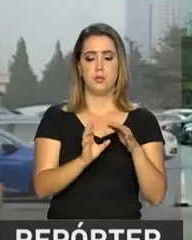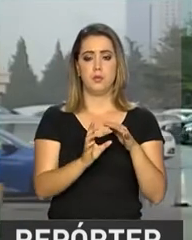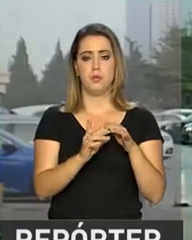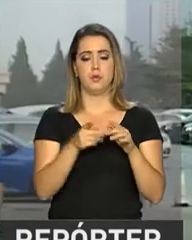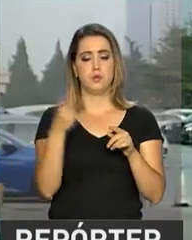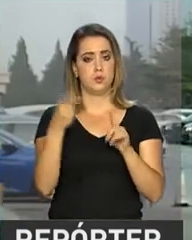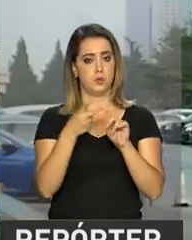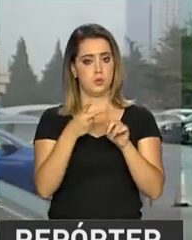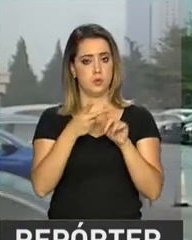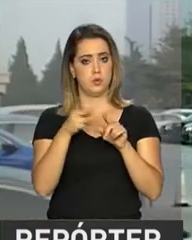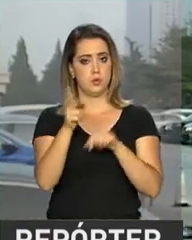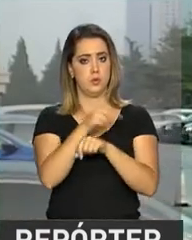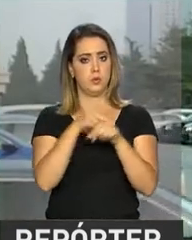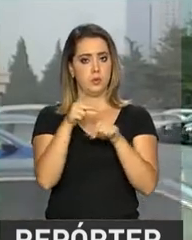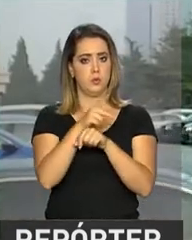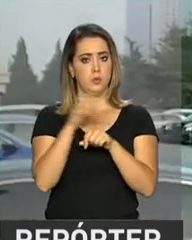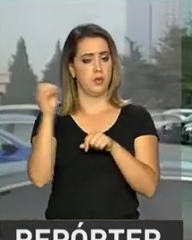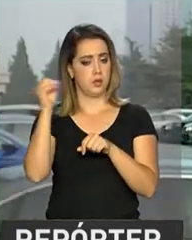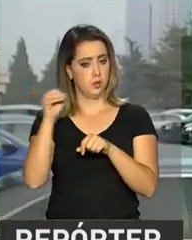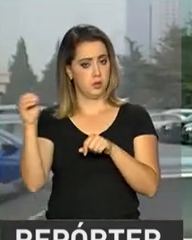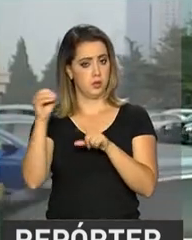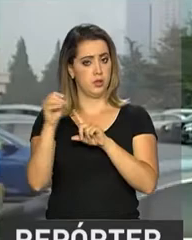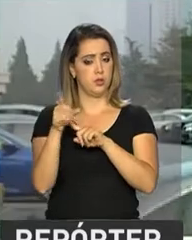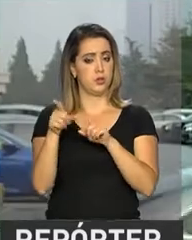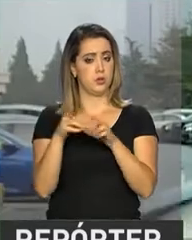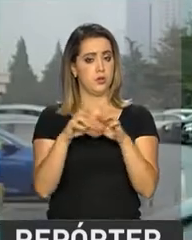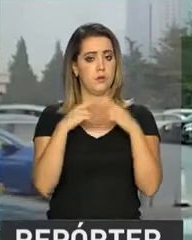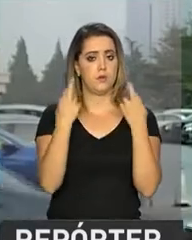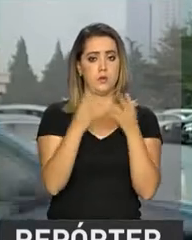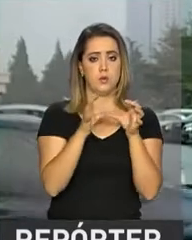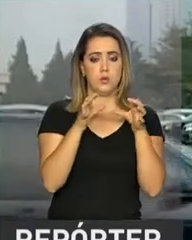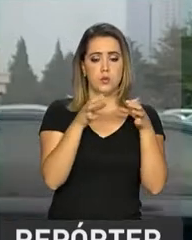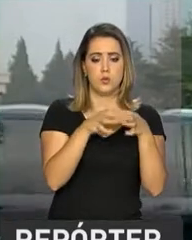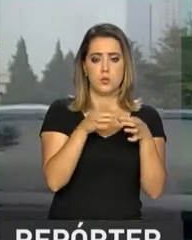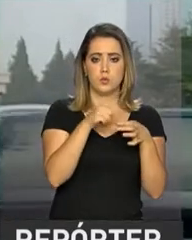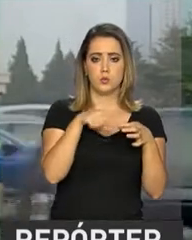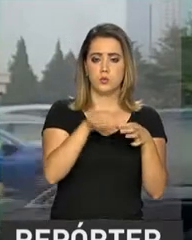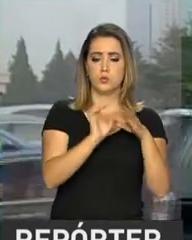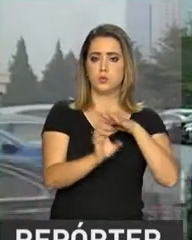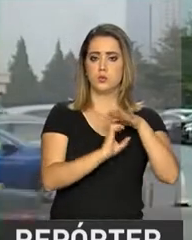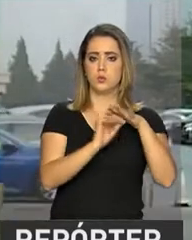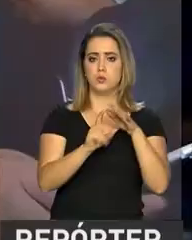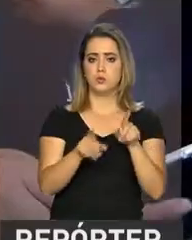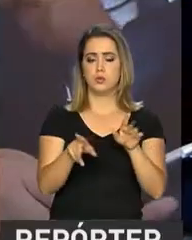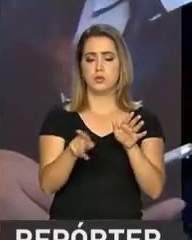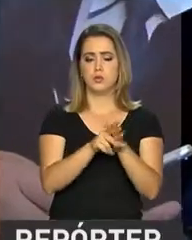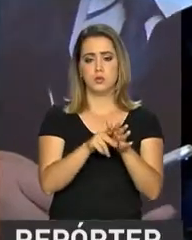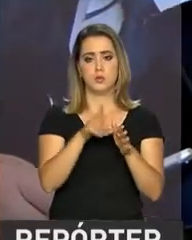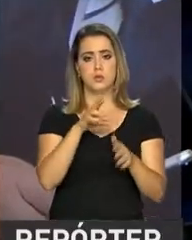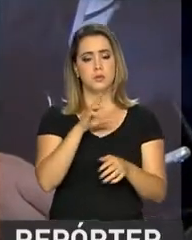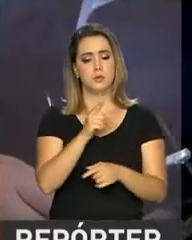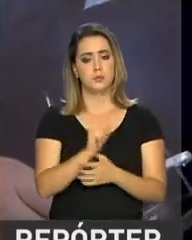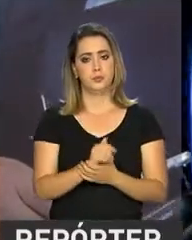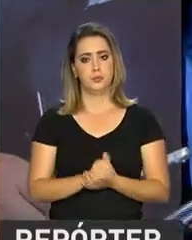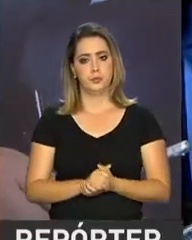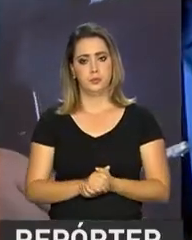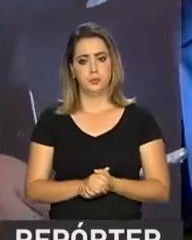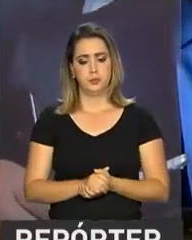empresários locais que sinalizaram a intenção de aumentar os investimentos no Brasil. O presidente de